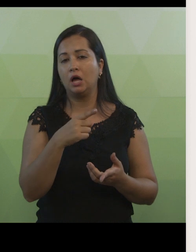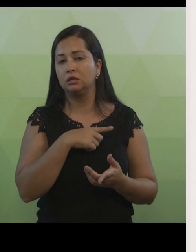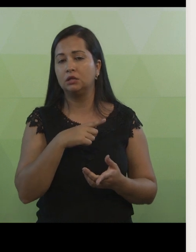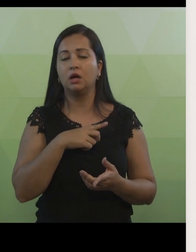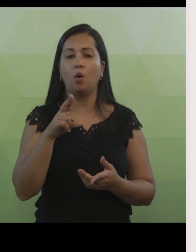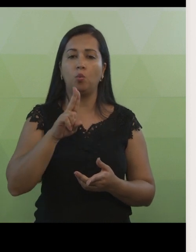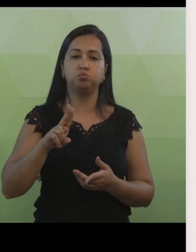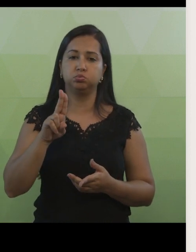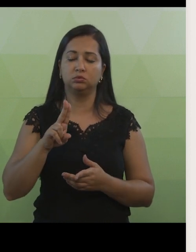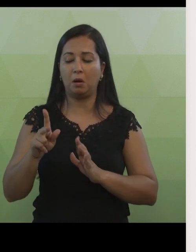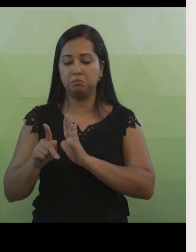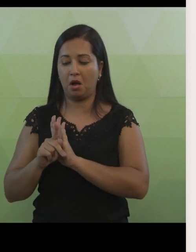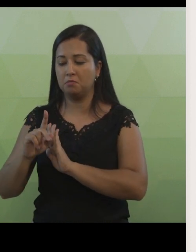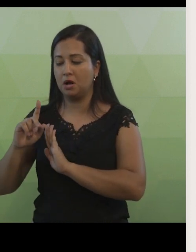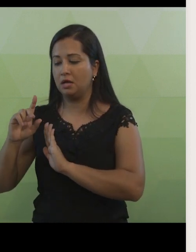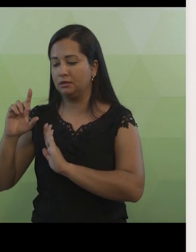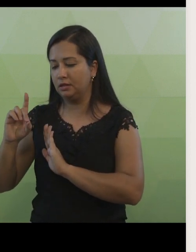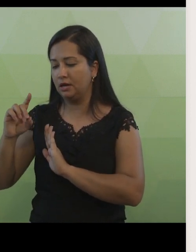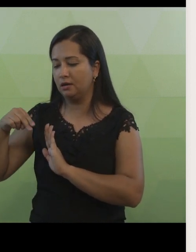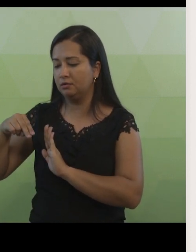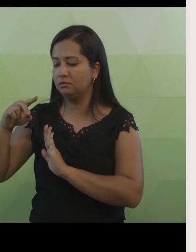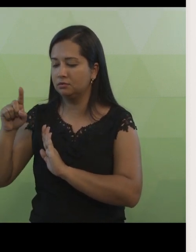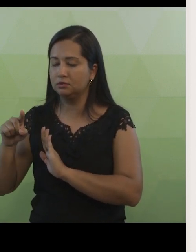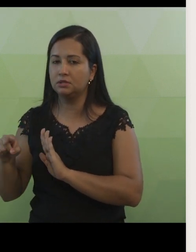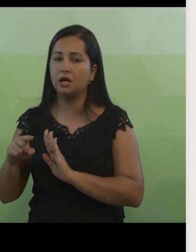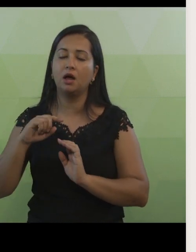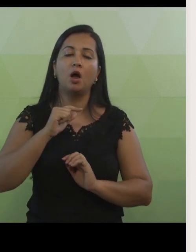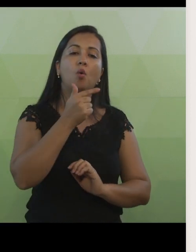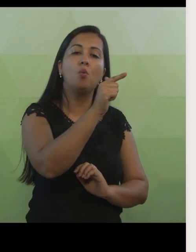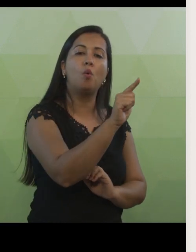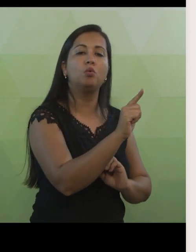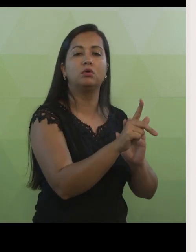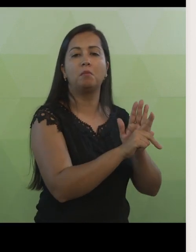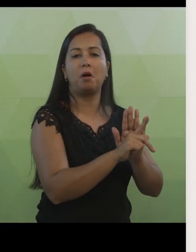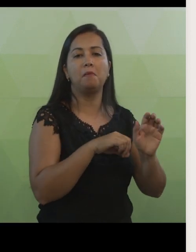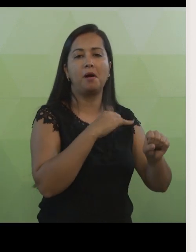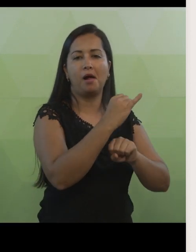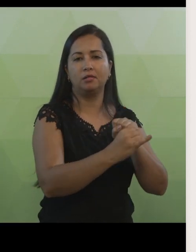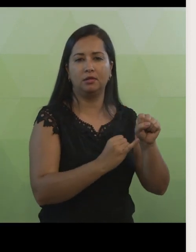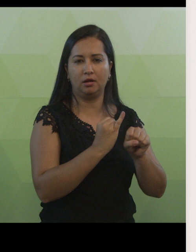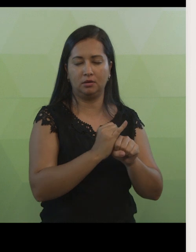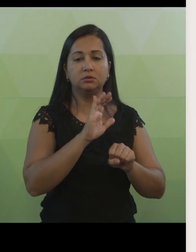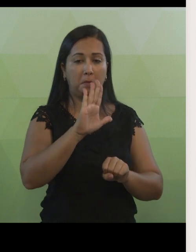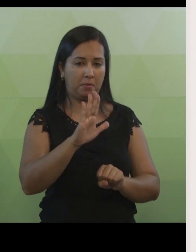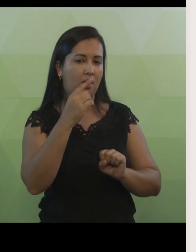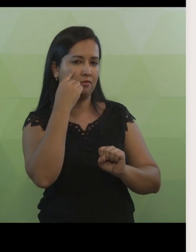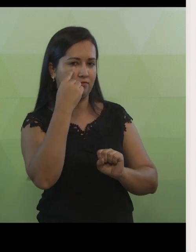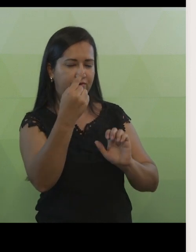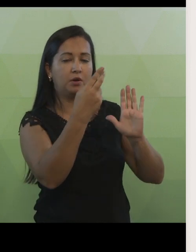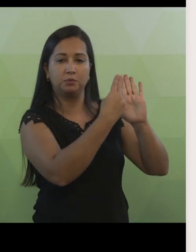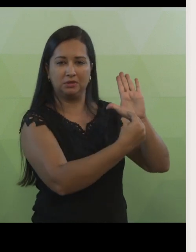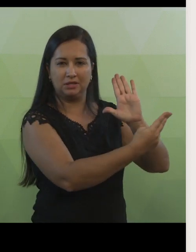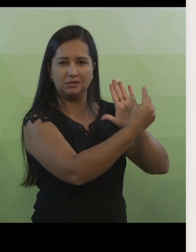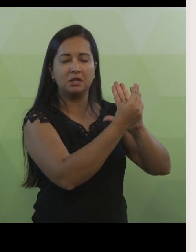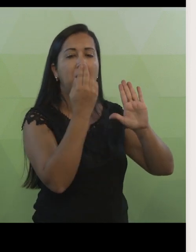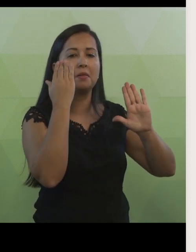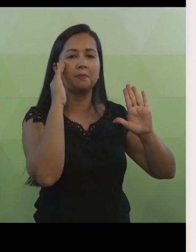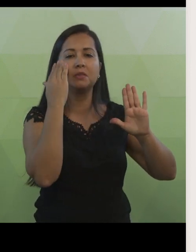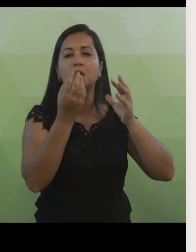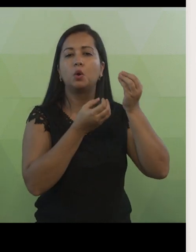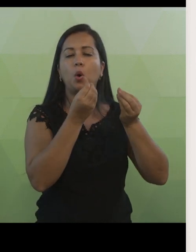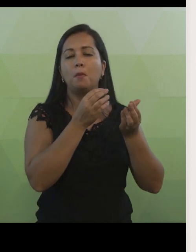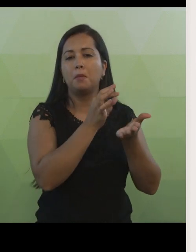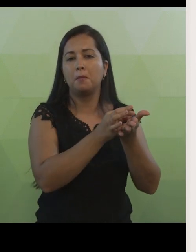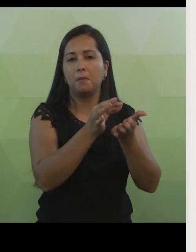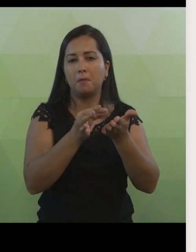de usar 2 firewalls, um entre a rede interna para a DMZ e outro para a rede de internet e a DMZ. Na figura a gente vai